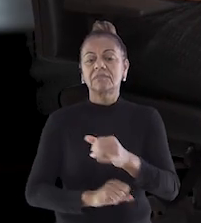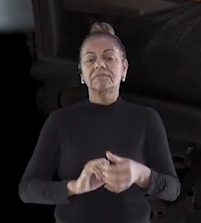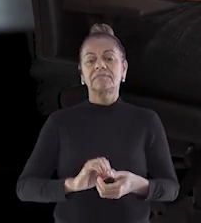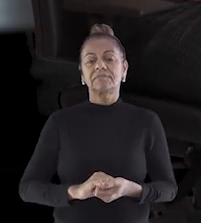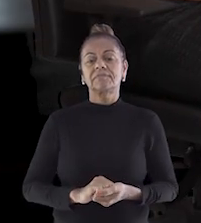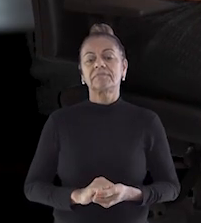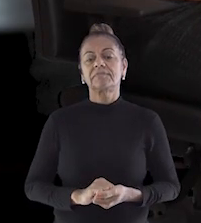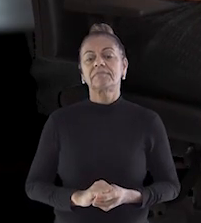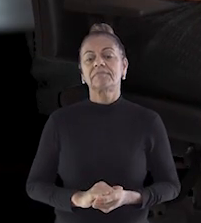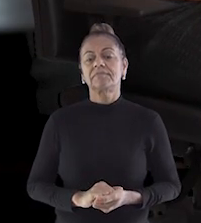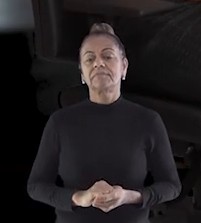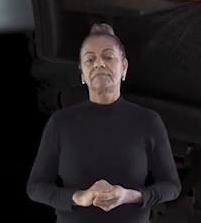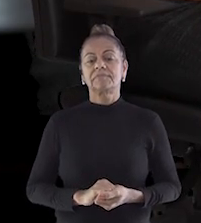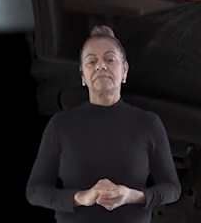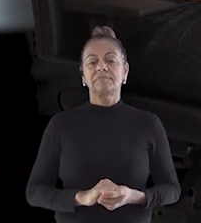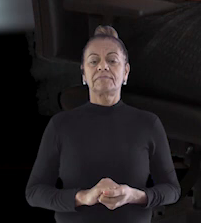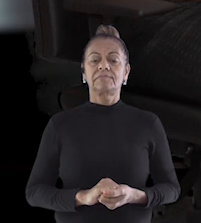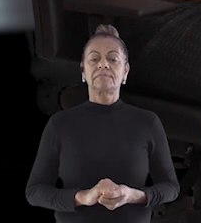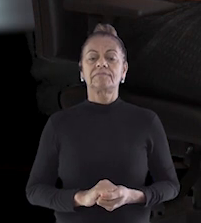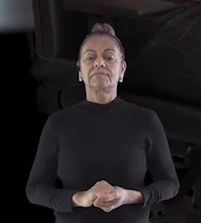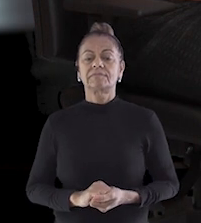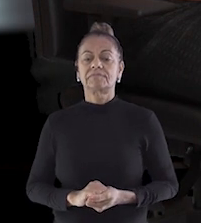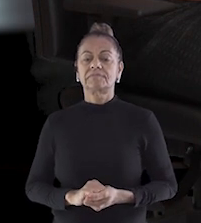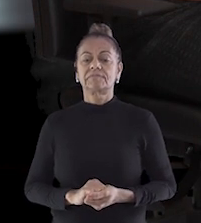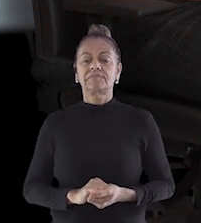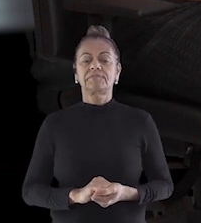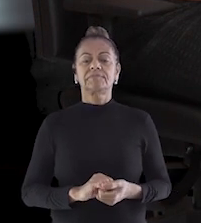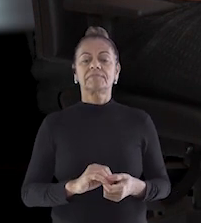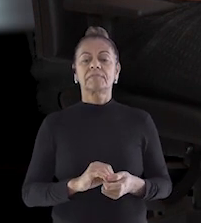Rio de Janeiro, aí eu fui ver